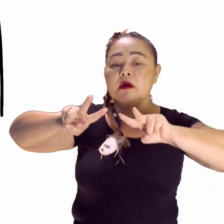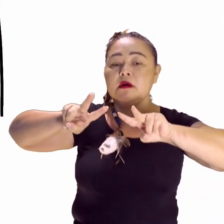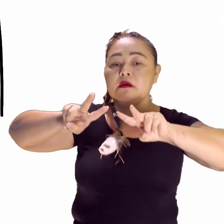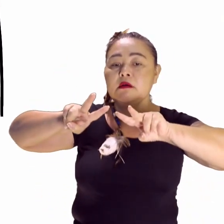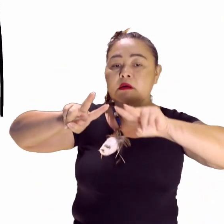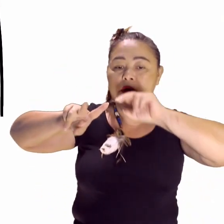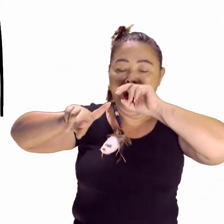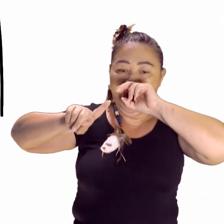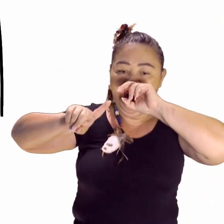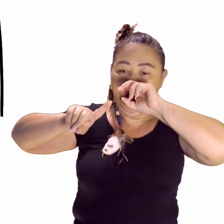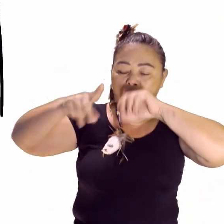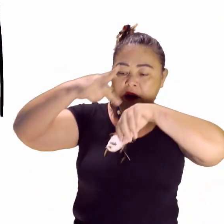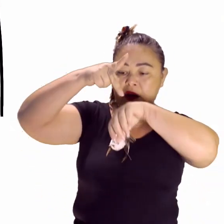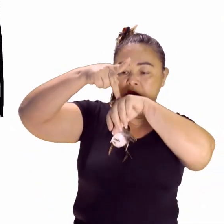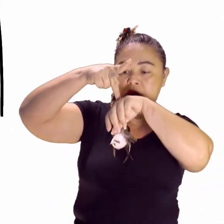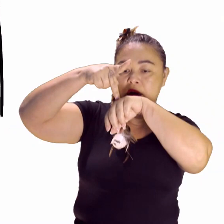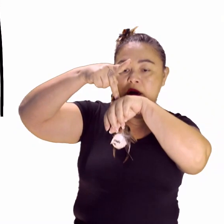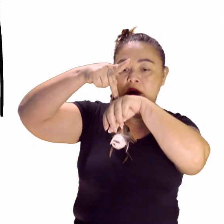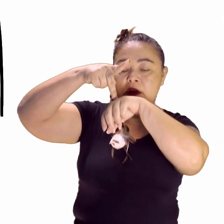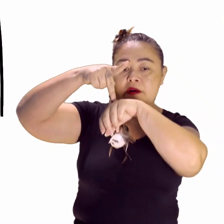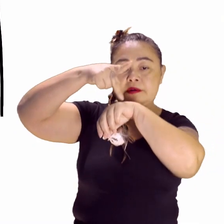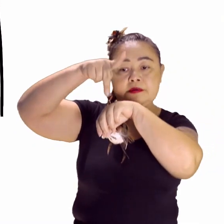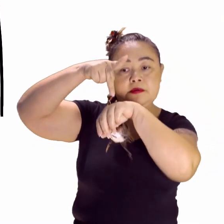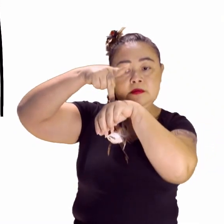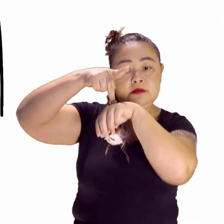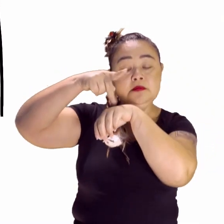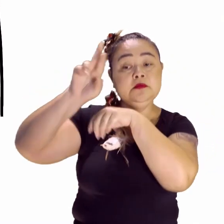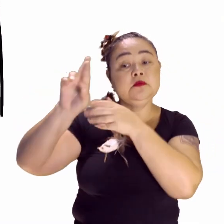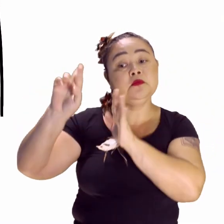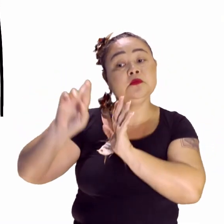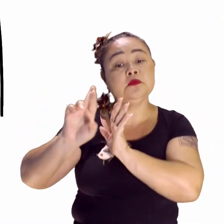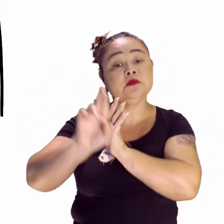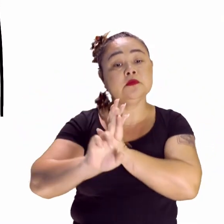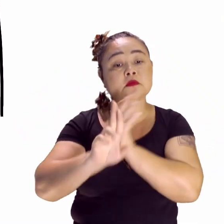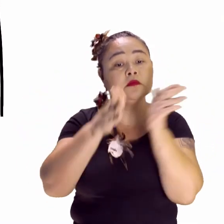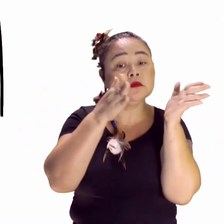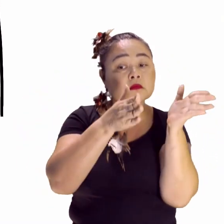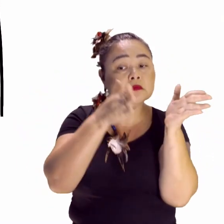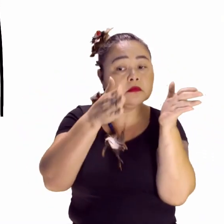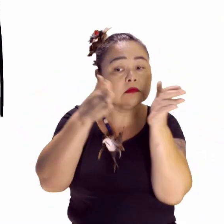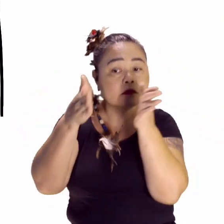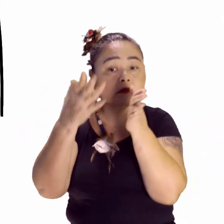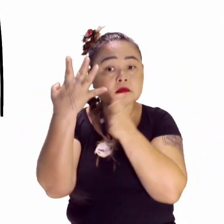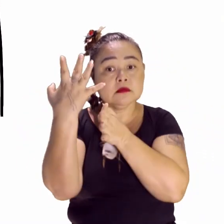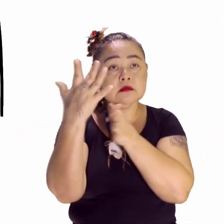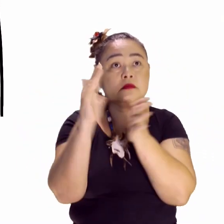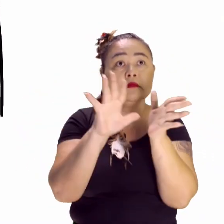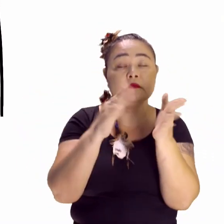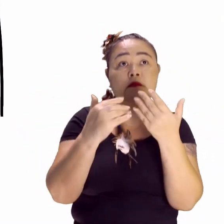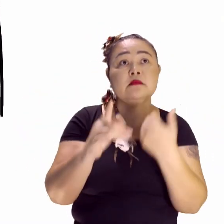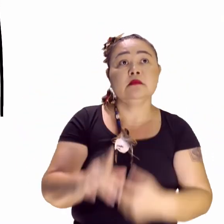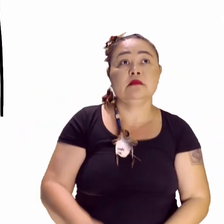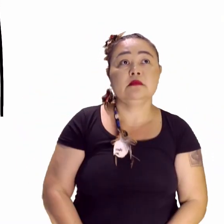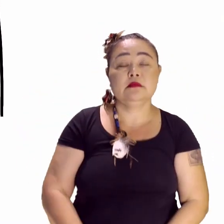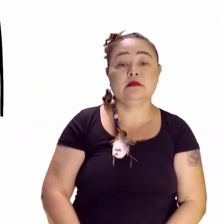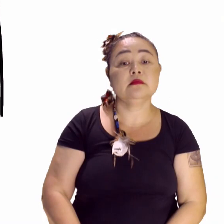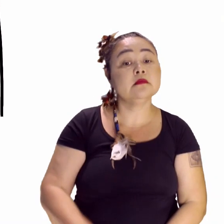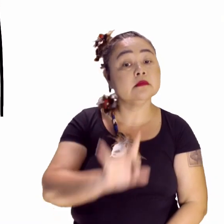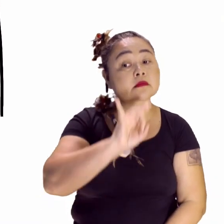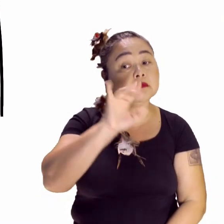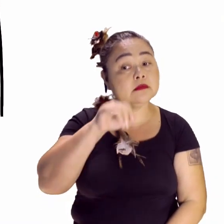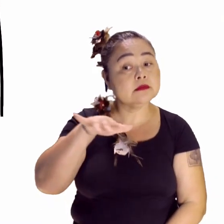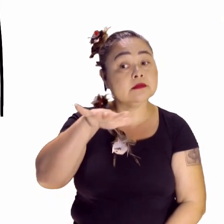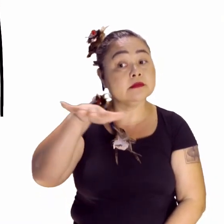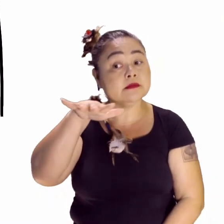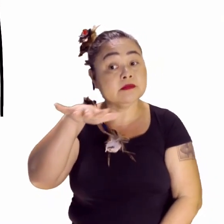aí nós temos os países né representado agora em cada quadrado que eu sou Jorge colocou aí né Cada um